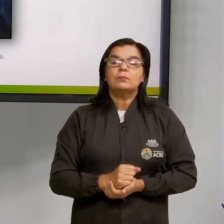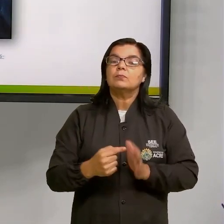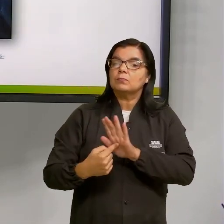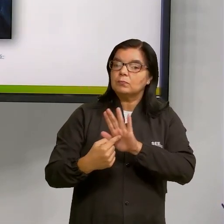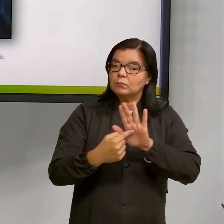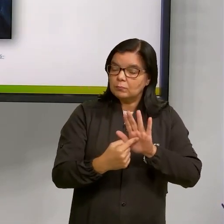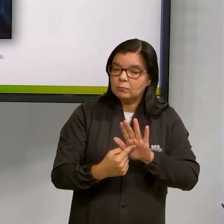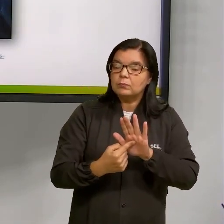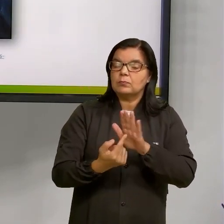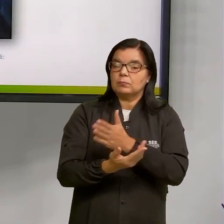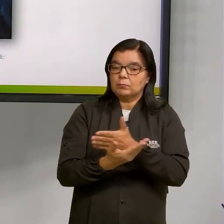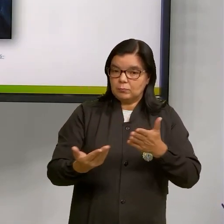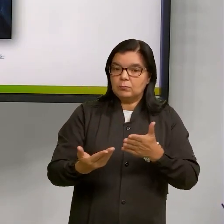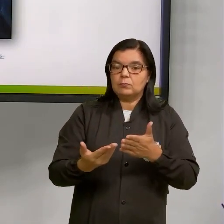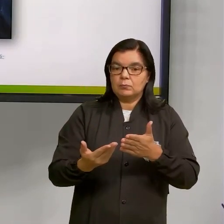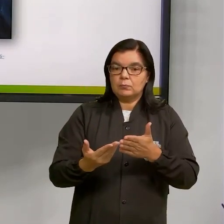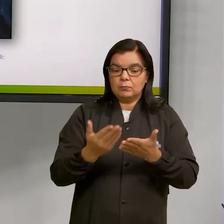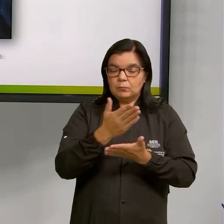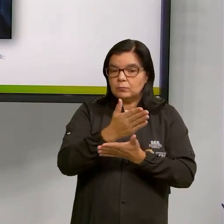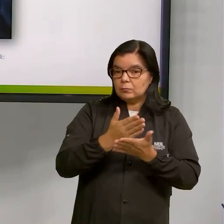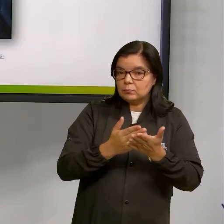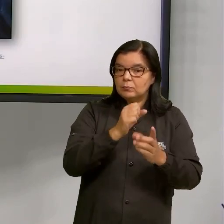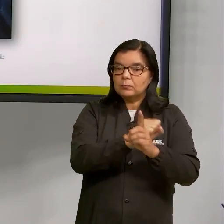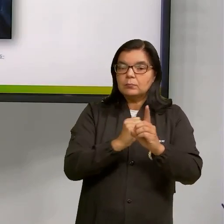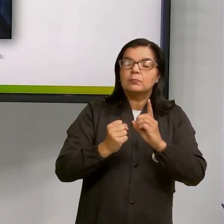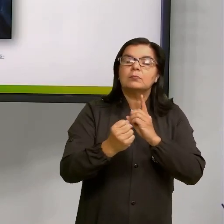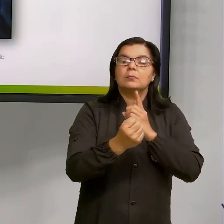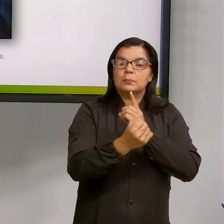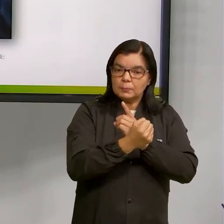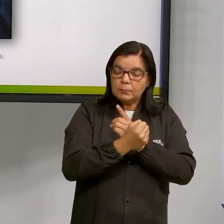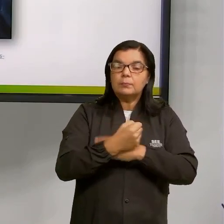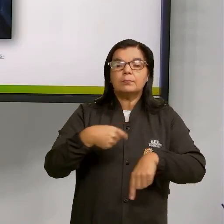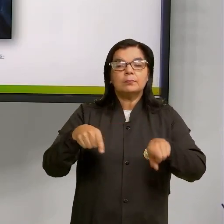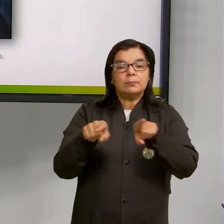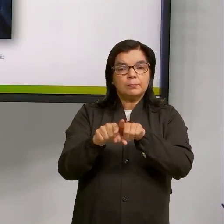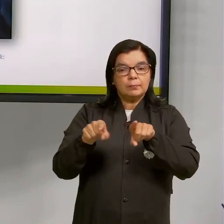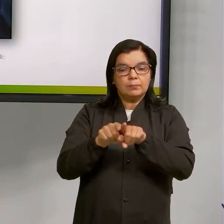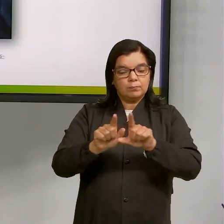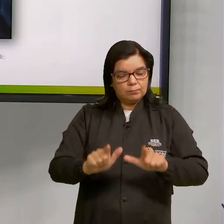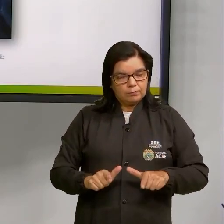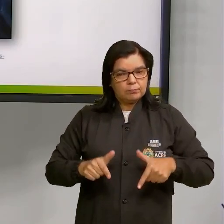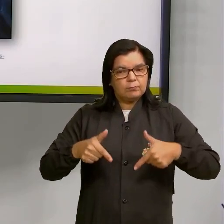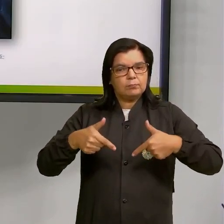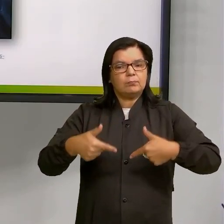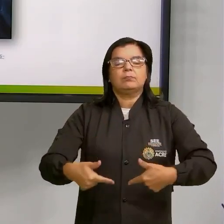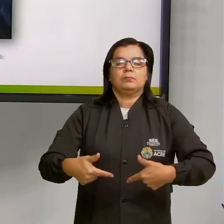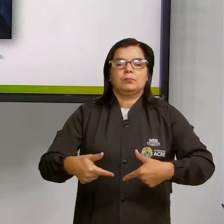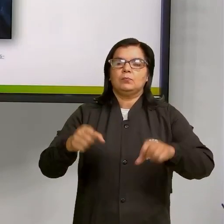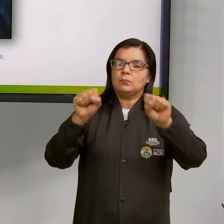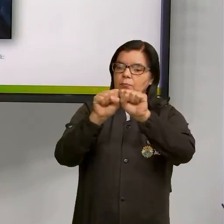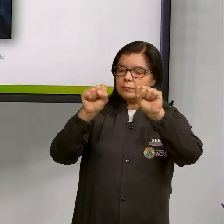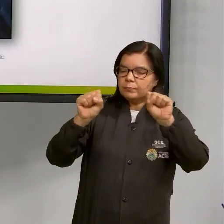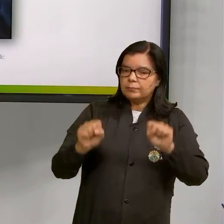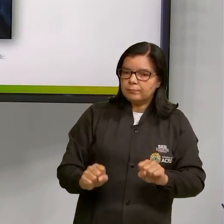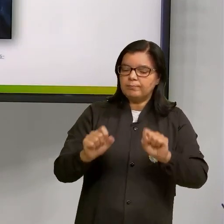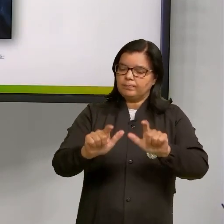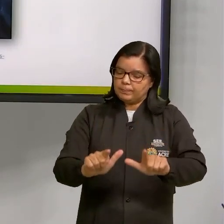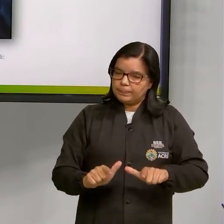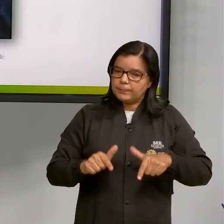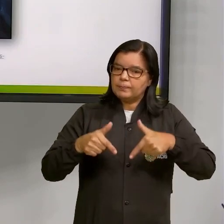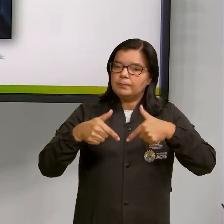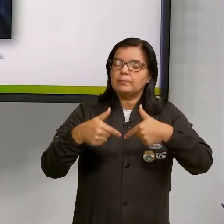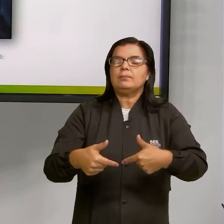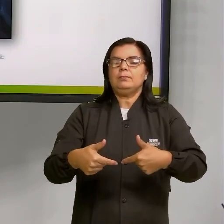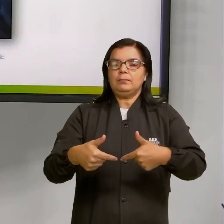Corresponderam, digamos assim, a uma parcela da sociedade que também enfrentaram um sistema, que também